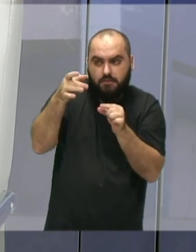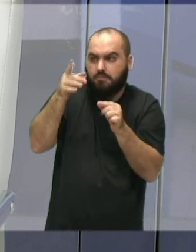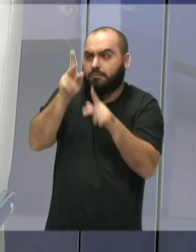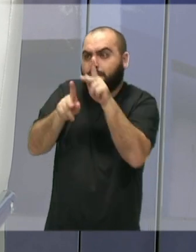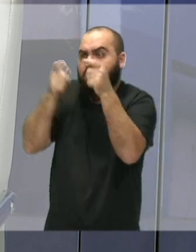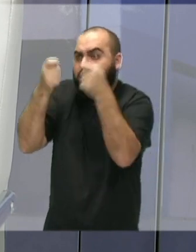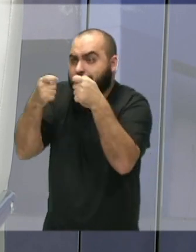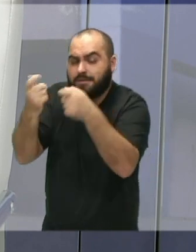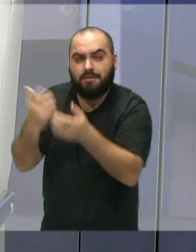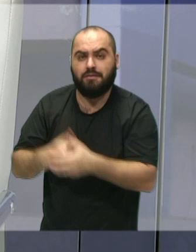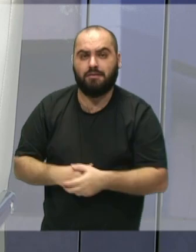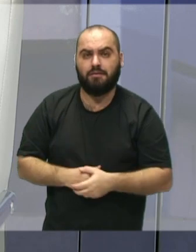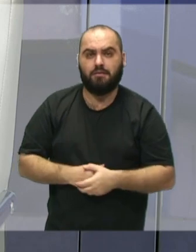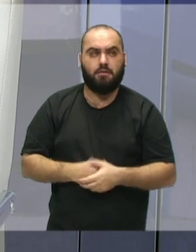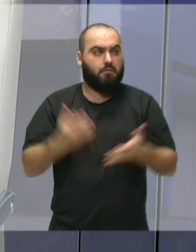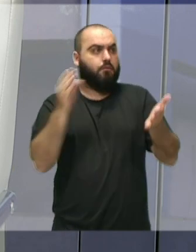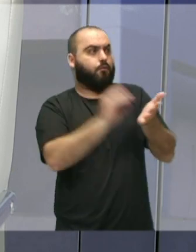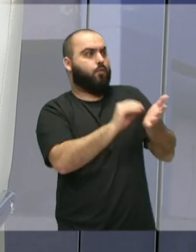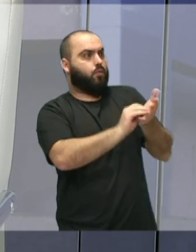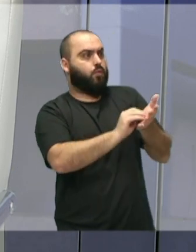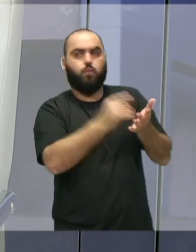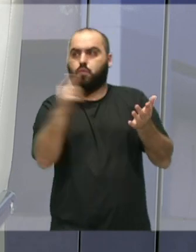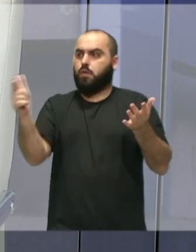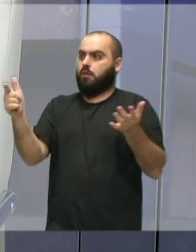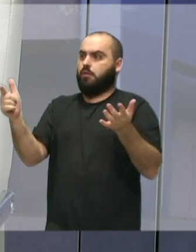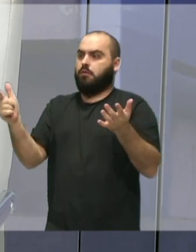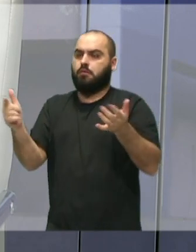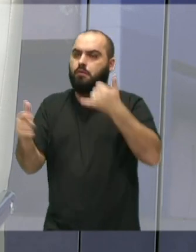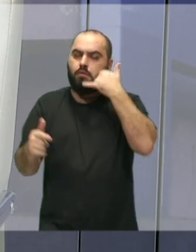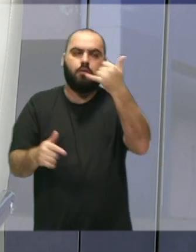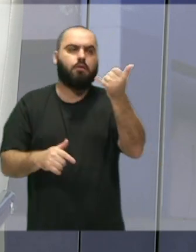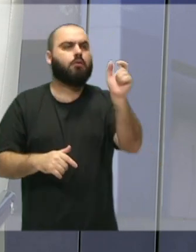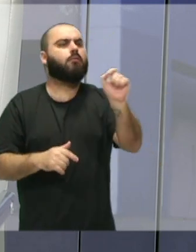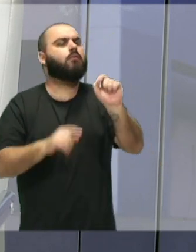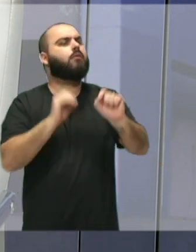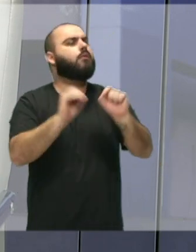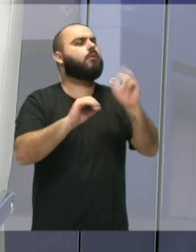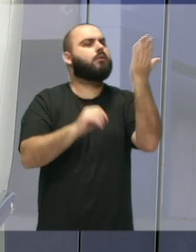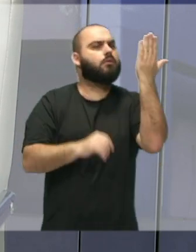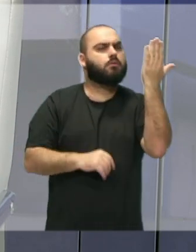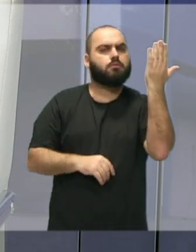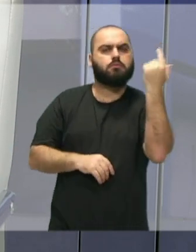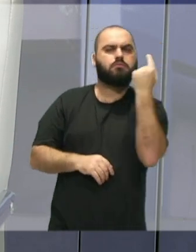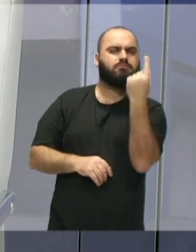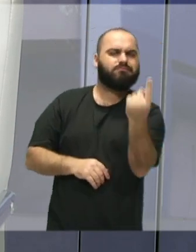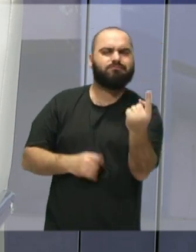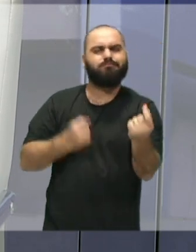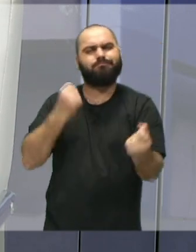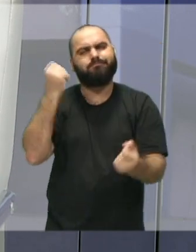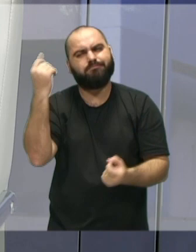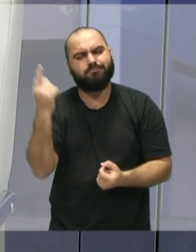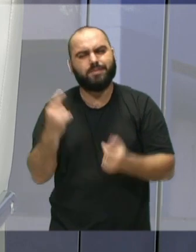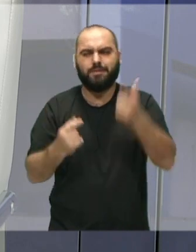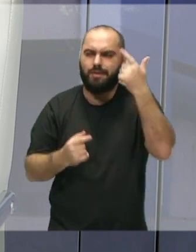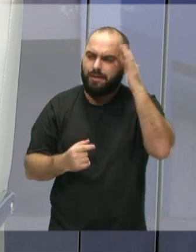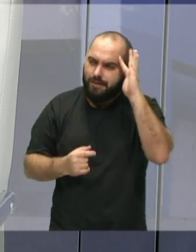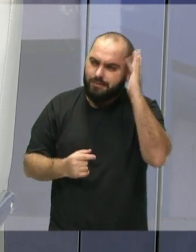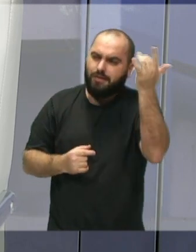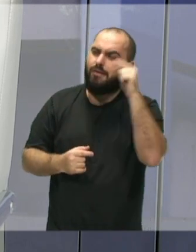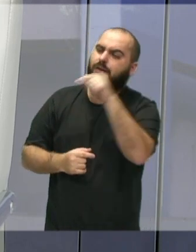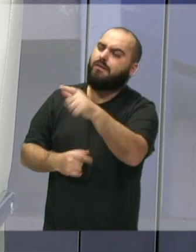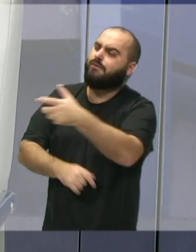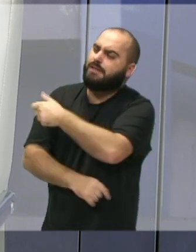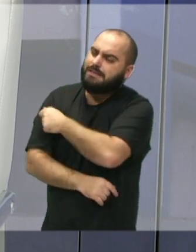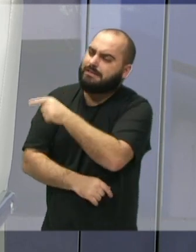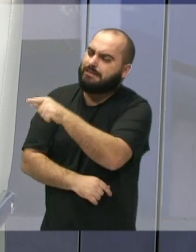aquilo. Daí faltou. Não tem. A gente liga lá, tá, mas o que está acontecendo? Uma coisa, outra a gente consegue resolver. Olha, não tem a vacina ali, por que